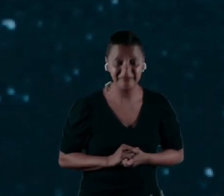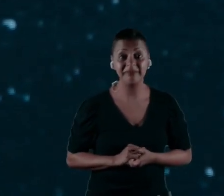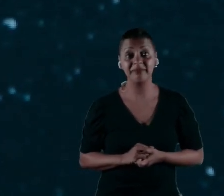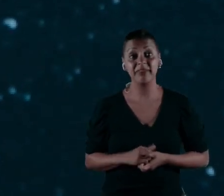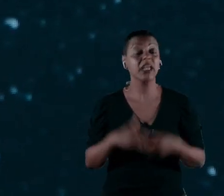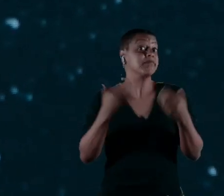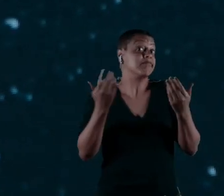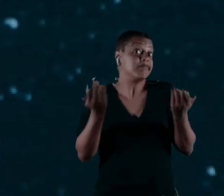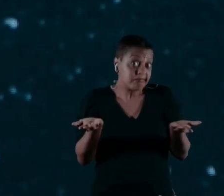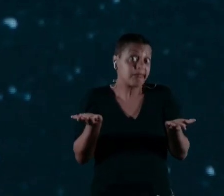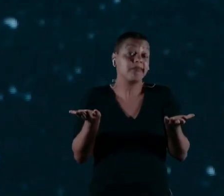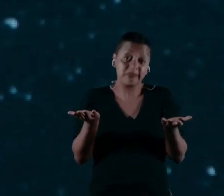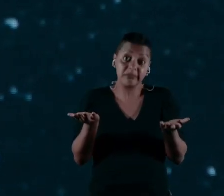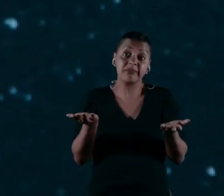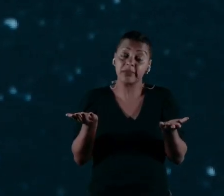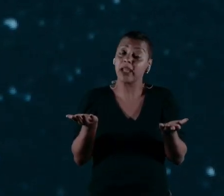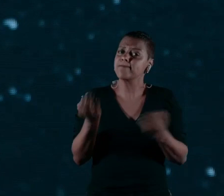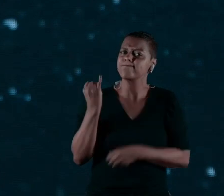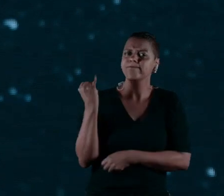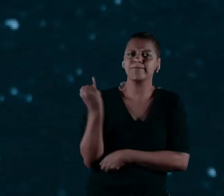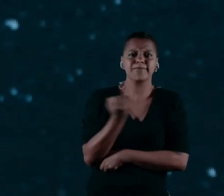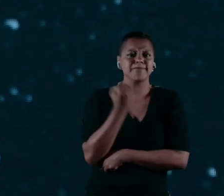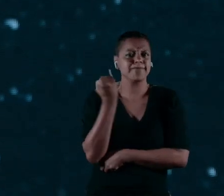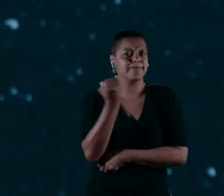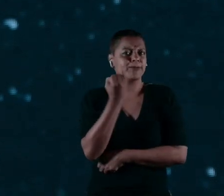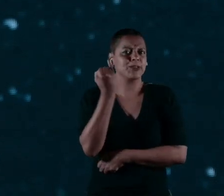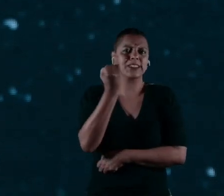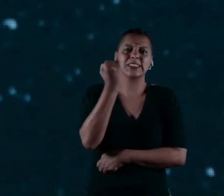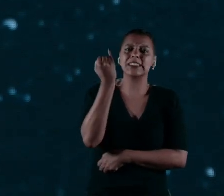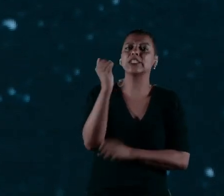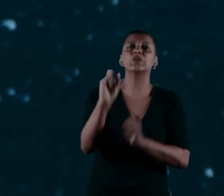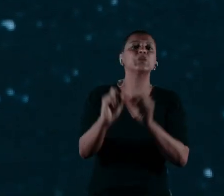Então, é muito importante que a gente entenda